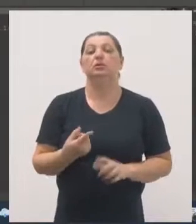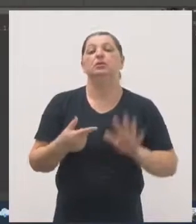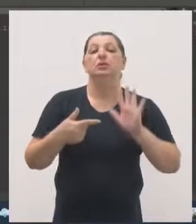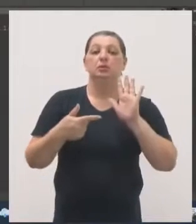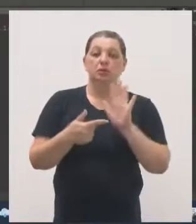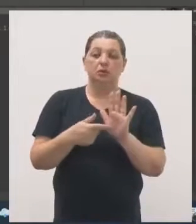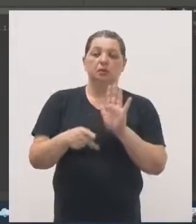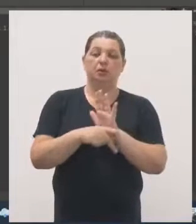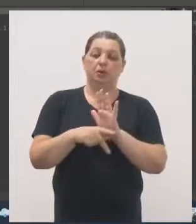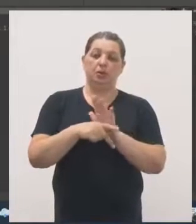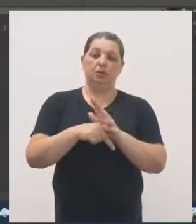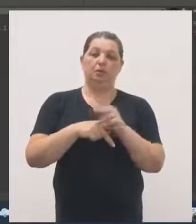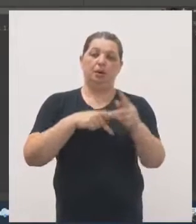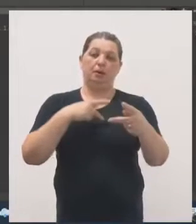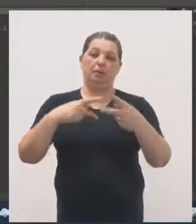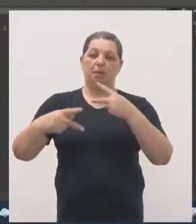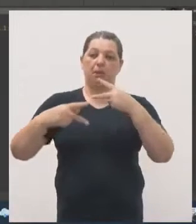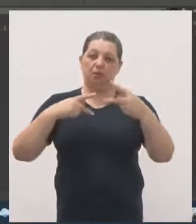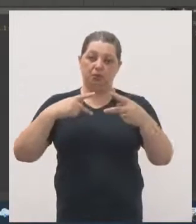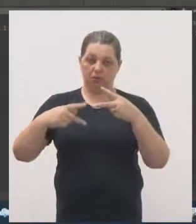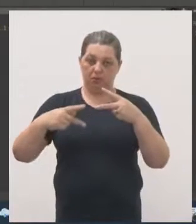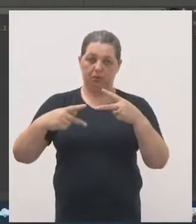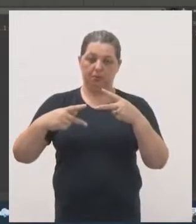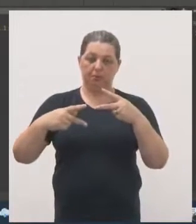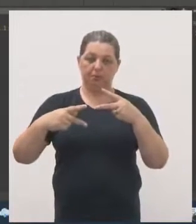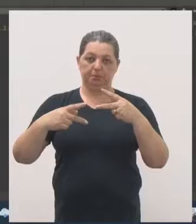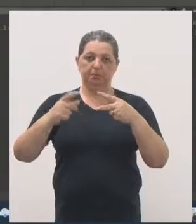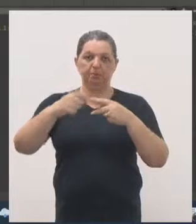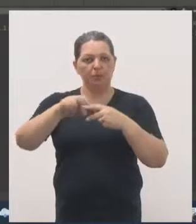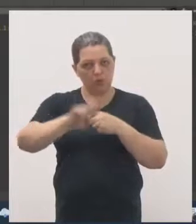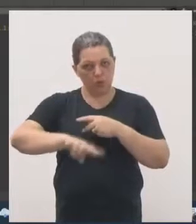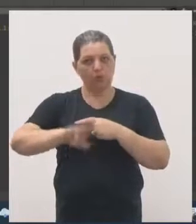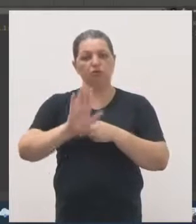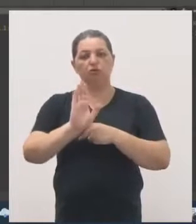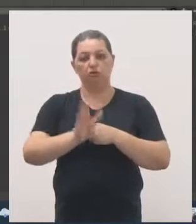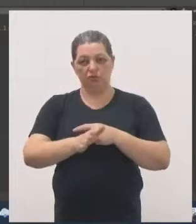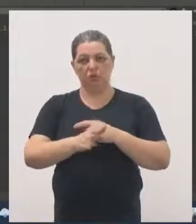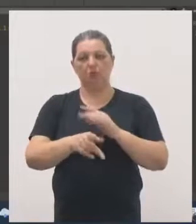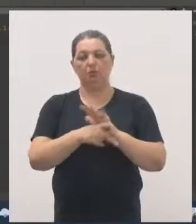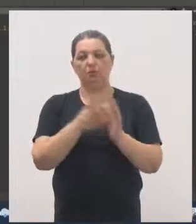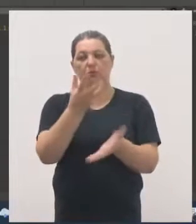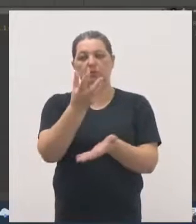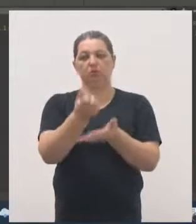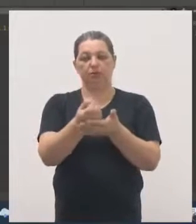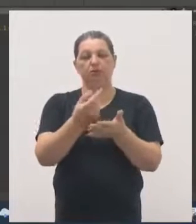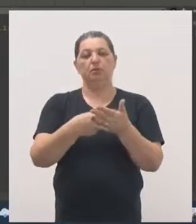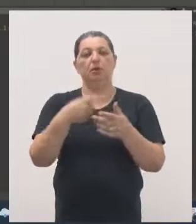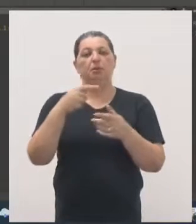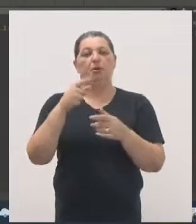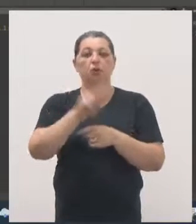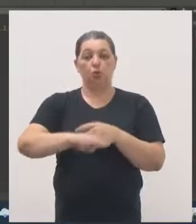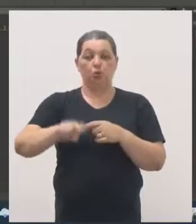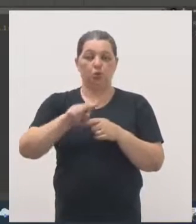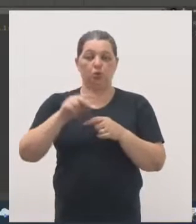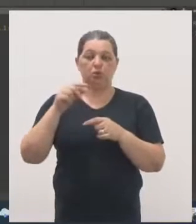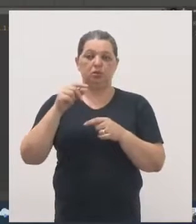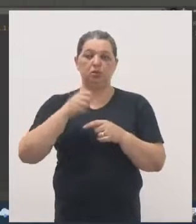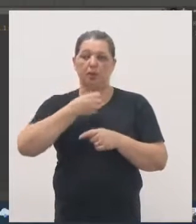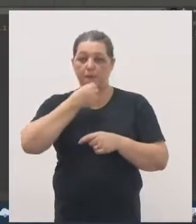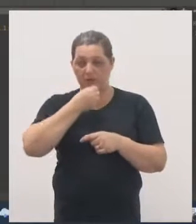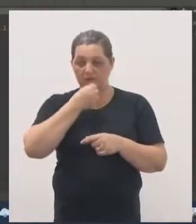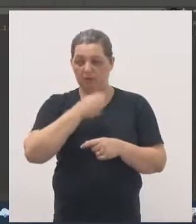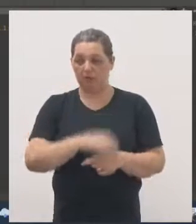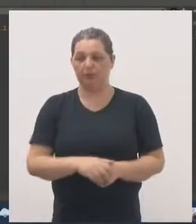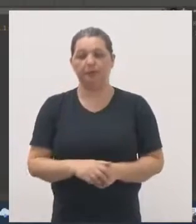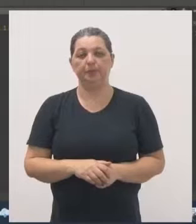para a plataforma que você já inseriu o microfone, que é o principal elemento,